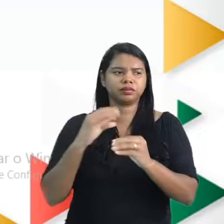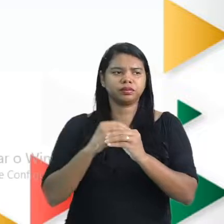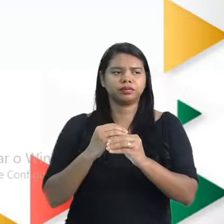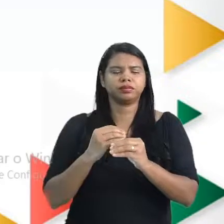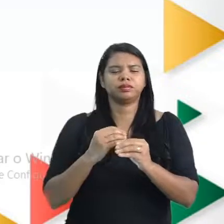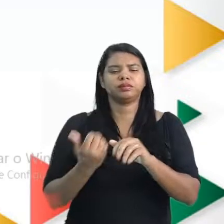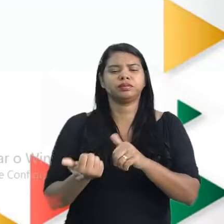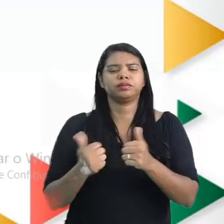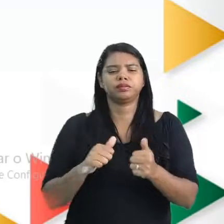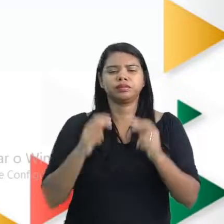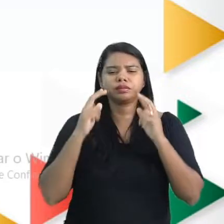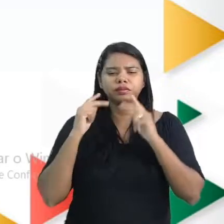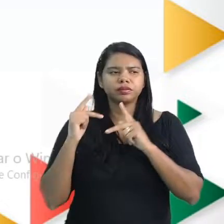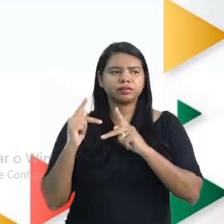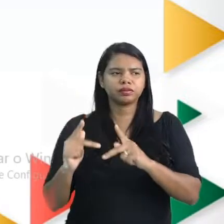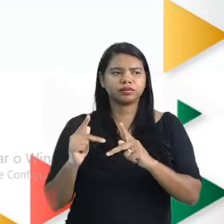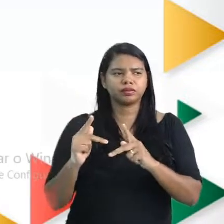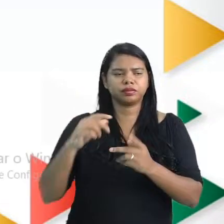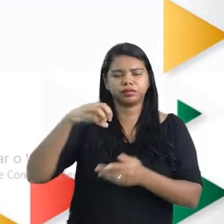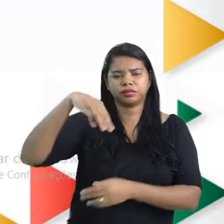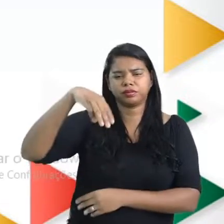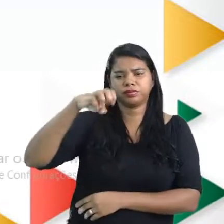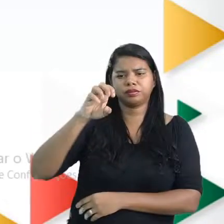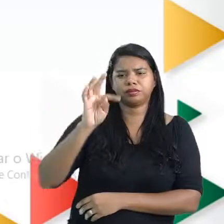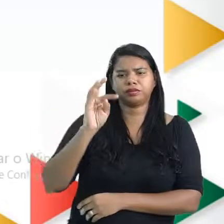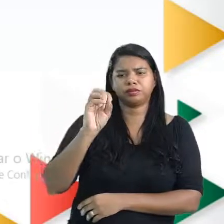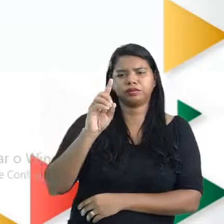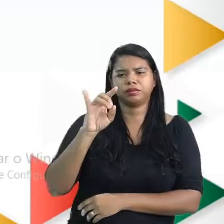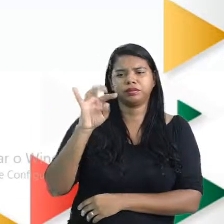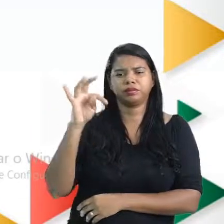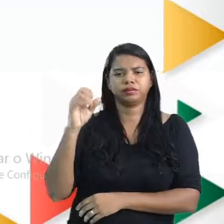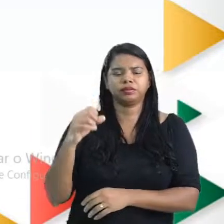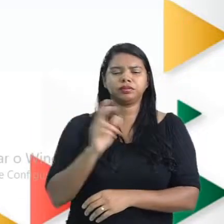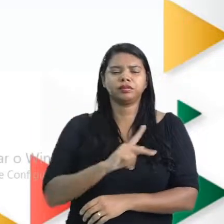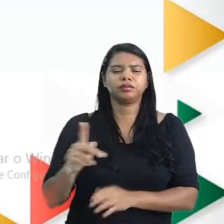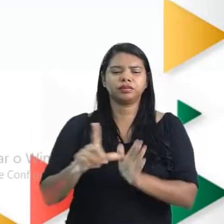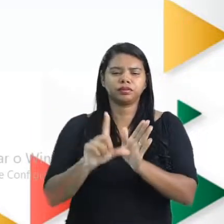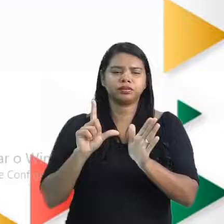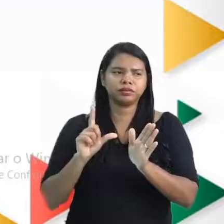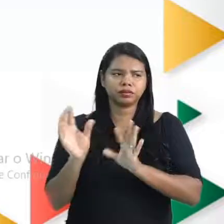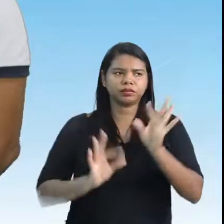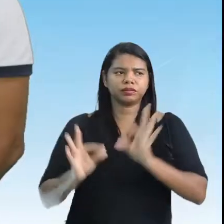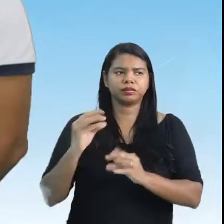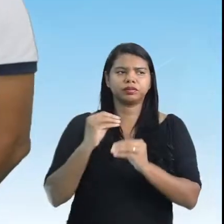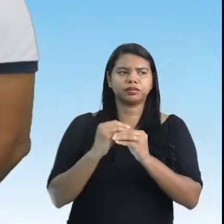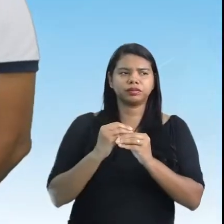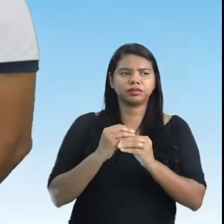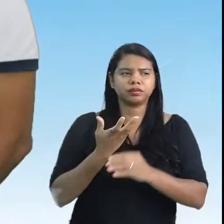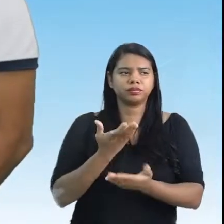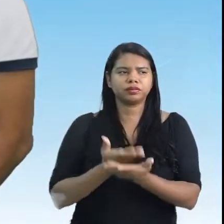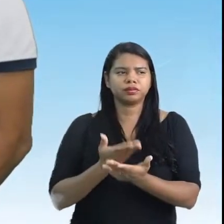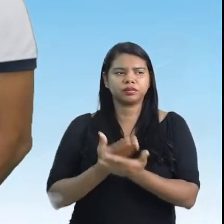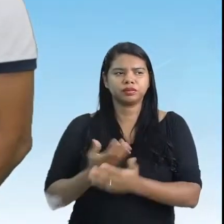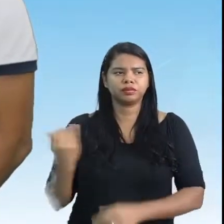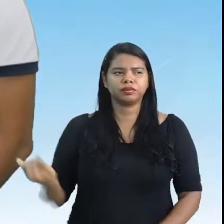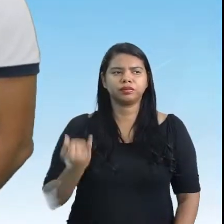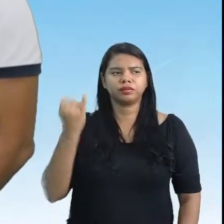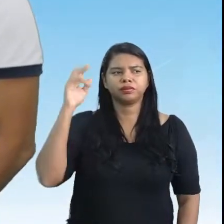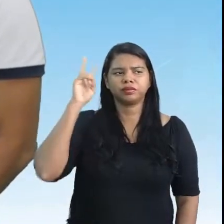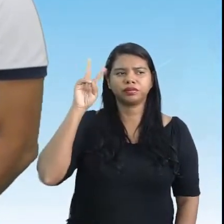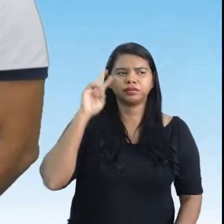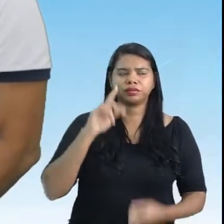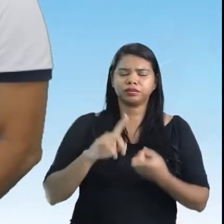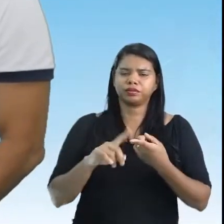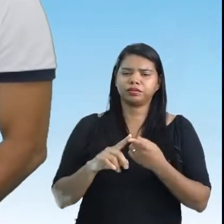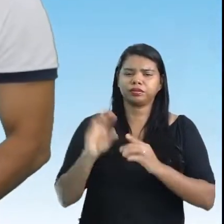batistas, presbiterianos e metodistas. Professor, antes de a gente debater, algo importante que eu gostaria de lembrar é o seguinte,